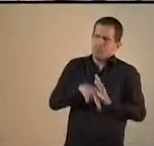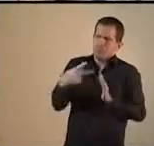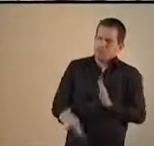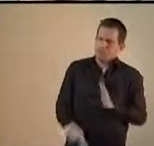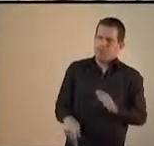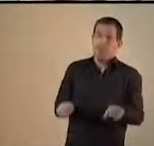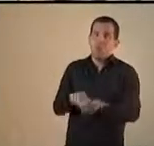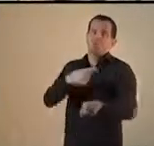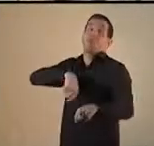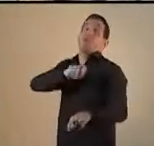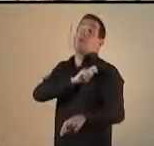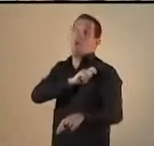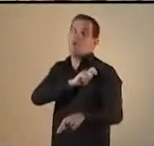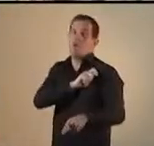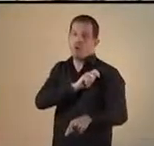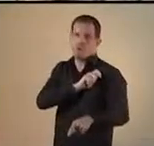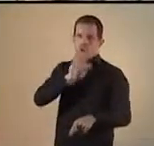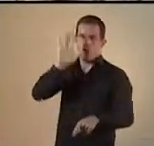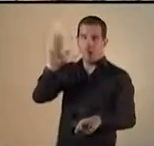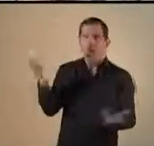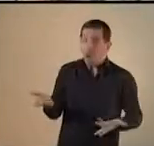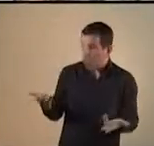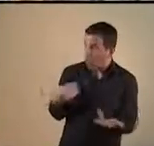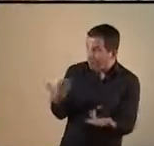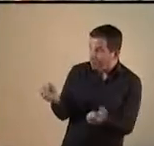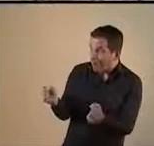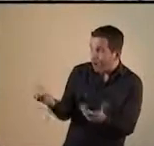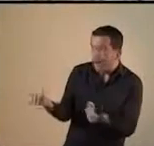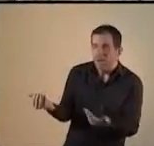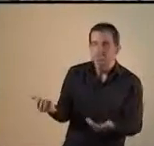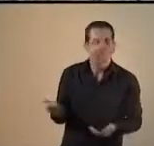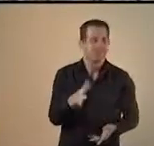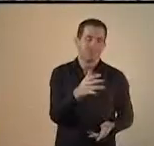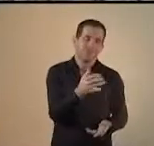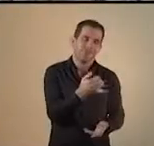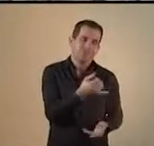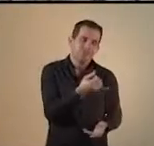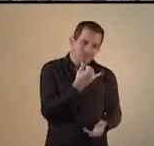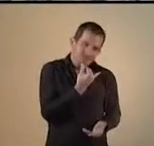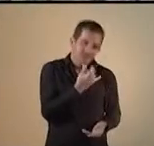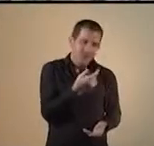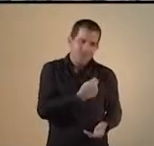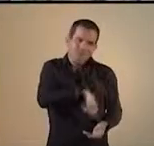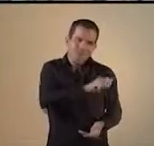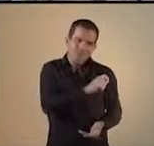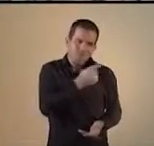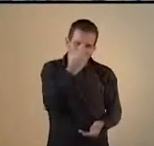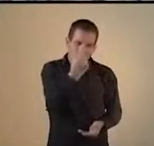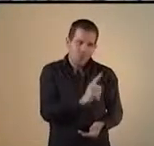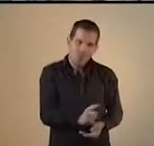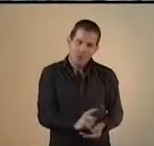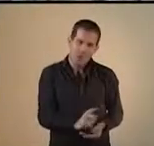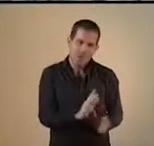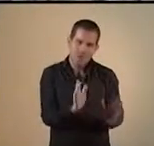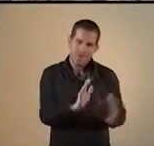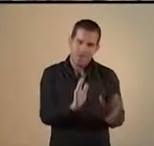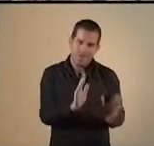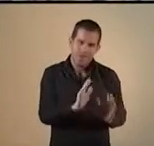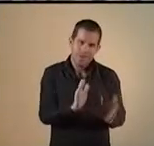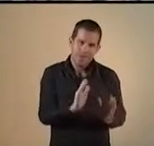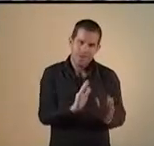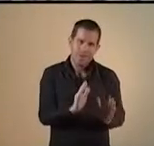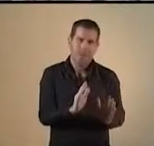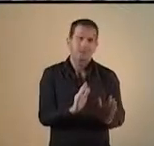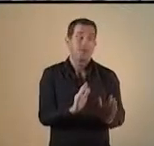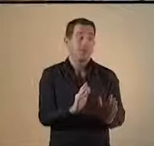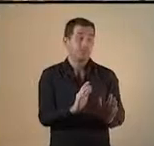o Brasil em espanhol. Agora aqui, para mim, pode fazer? Infelizmente eu não sei. Em espanhol, não? Em espanhol não sei. Mas como seria em